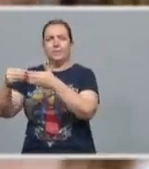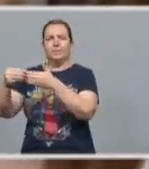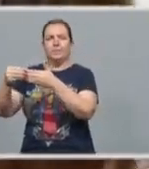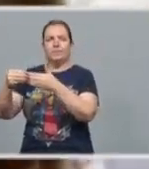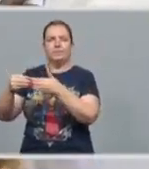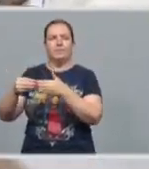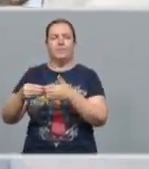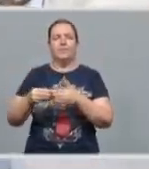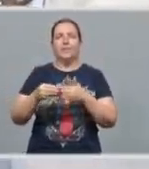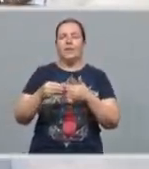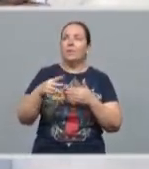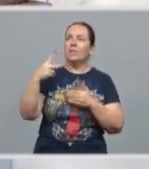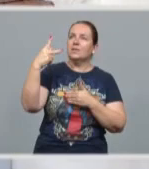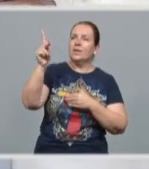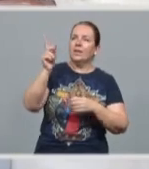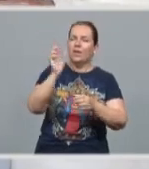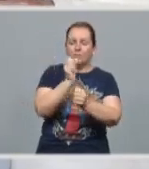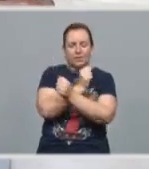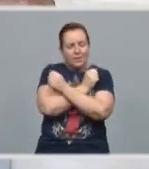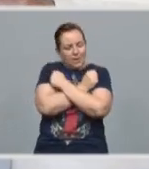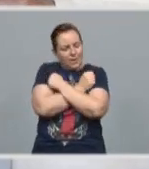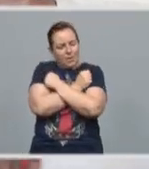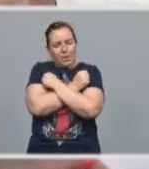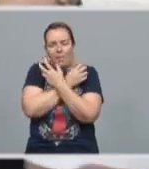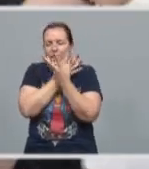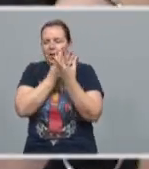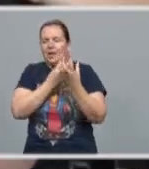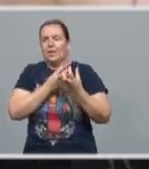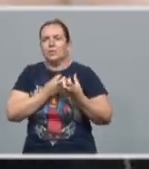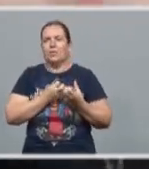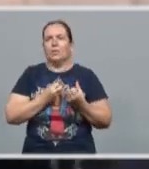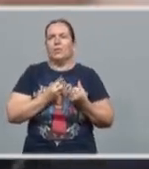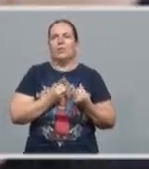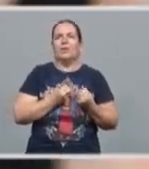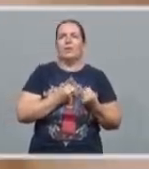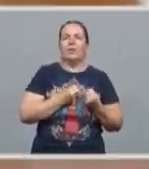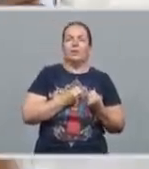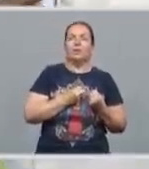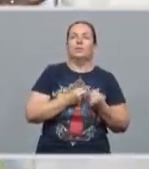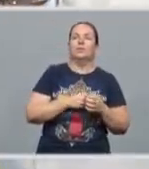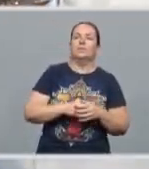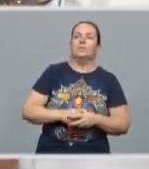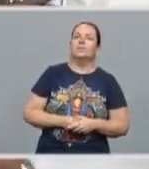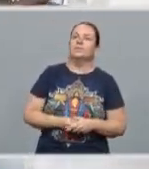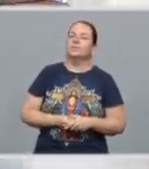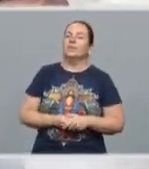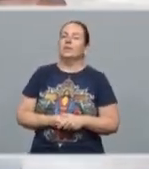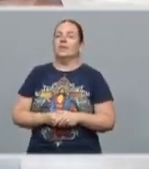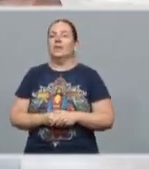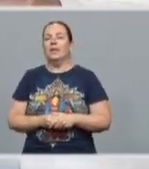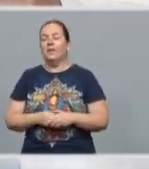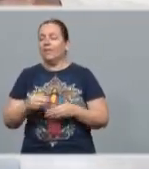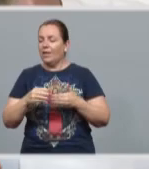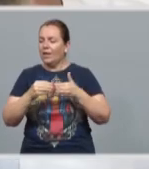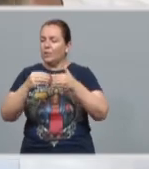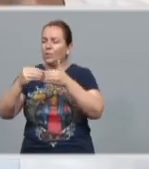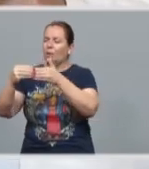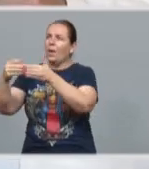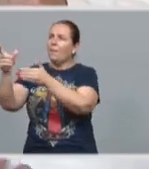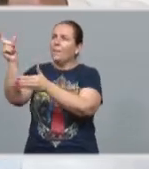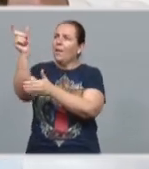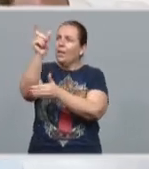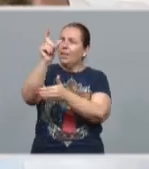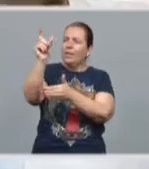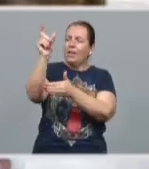Envia-me pra ser o seu abraço acolhedor. E levar